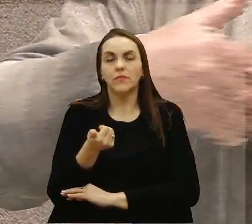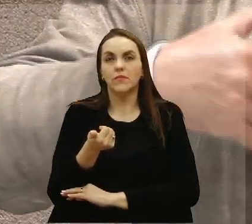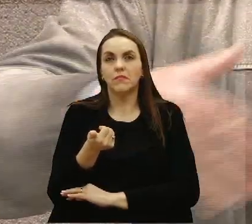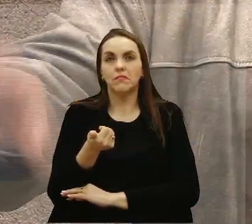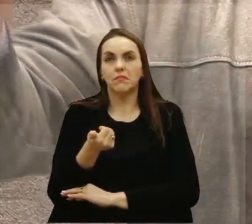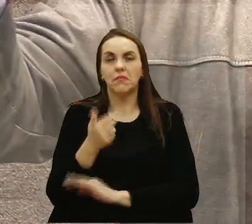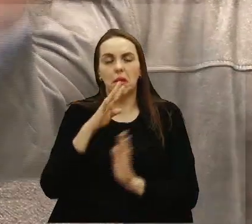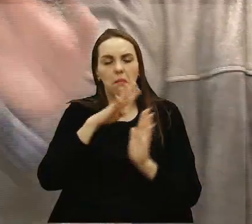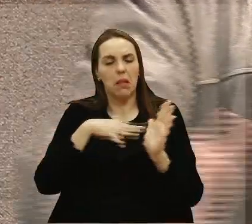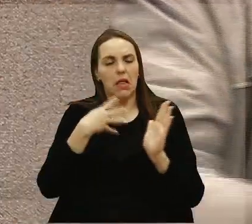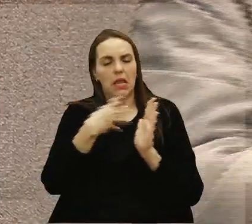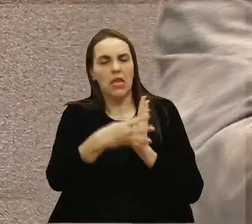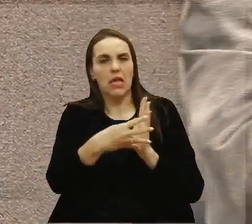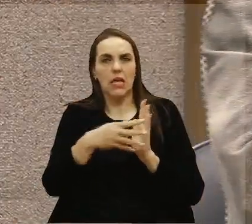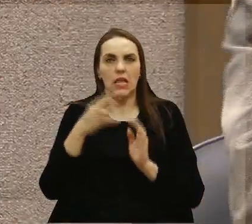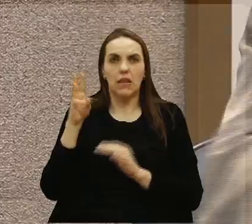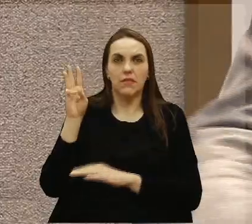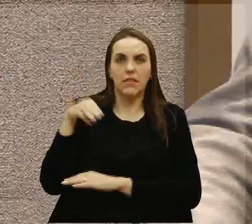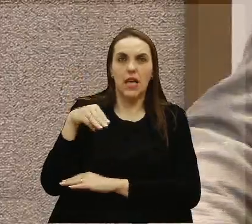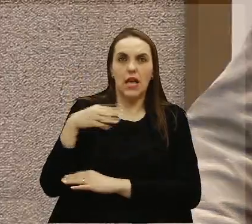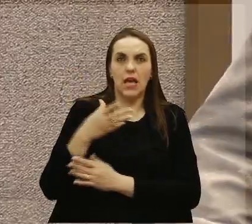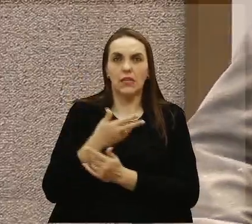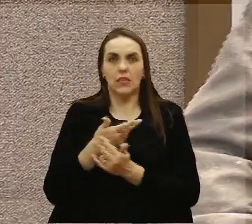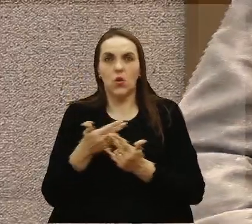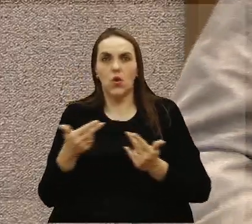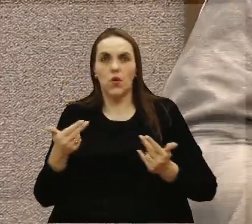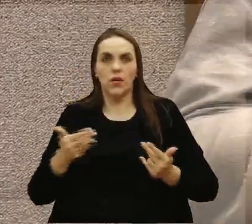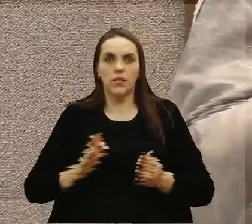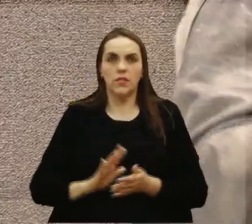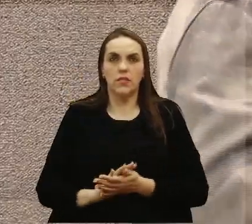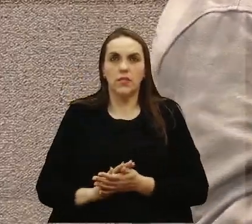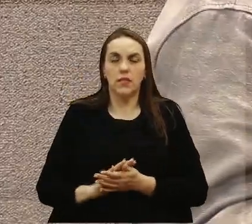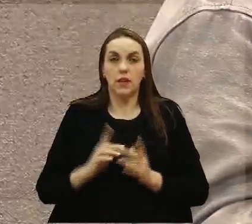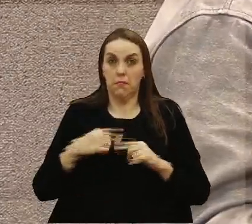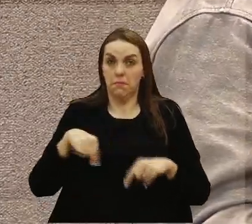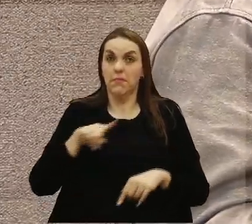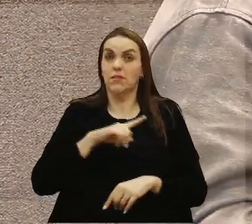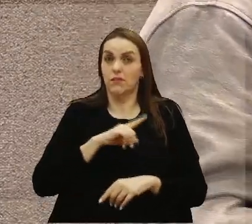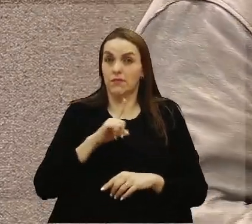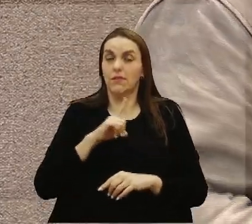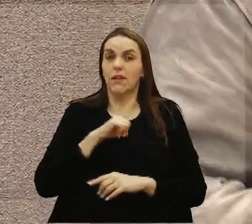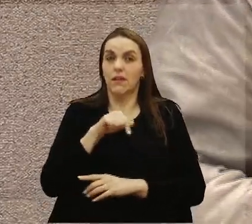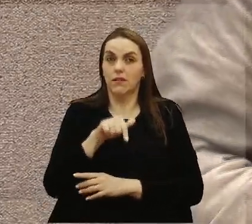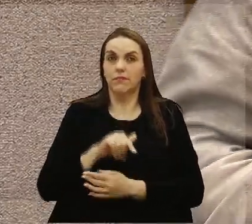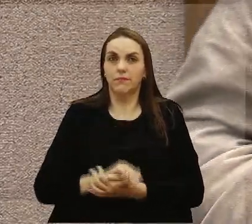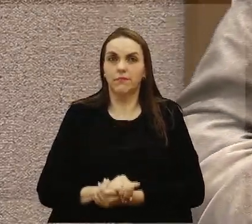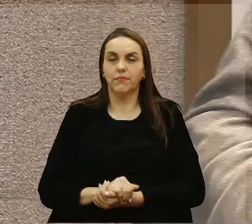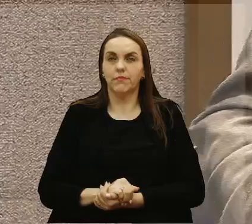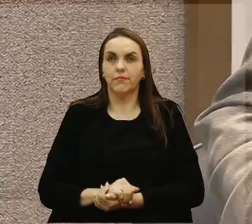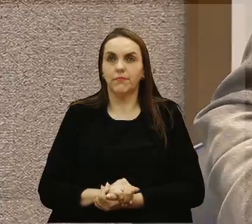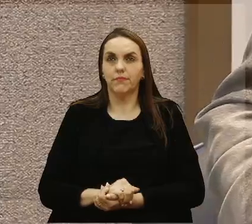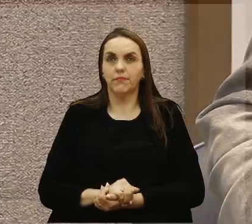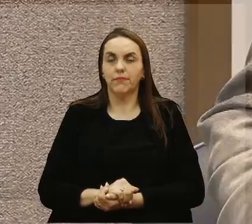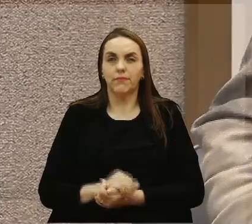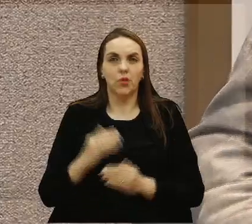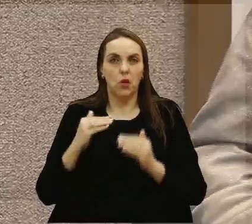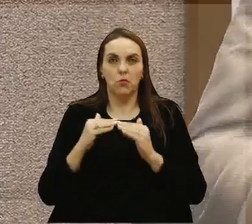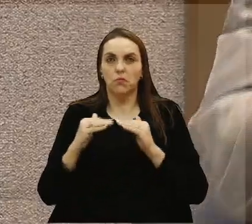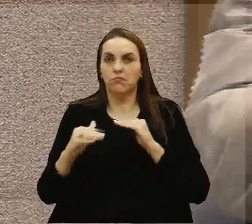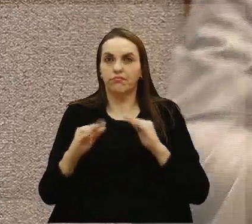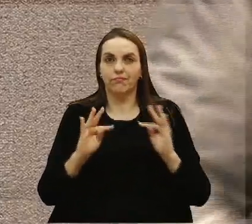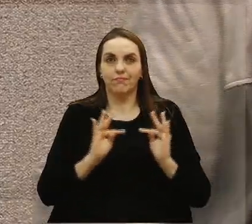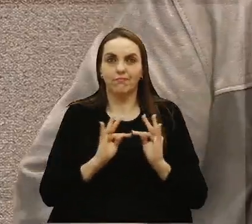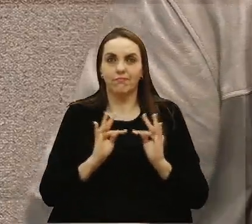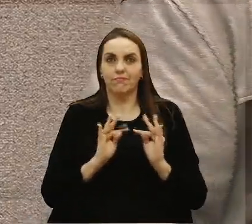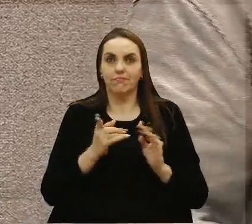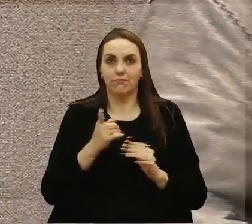planilhas da Visat, coisa e tal, e nós temos aí, Quando discordar dos técnicos, nós